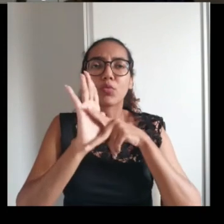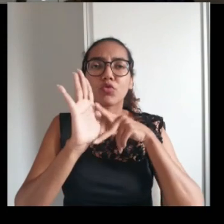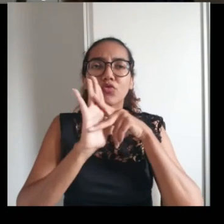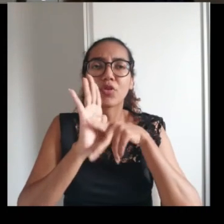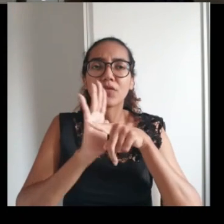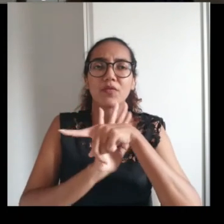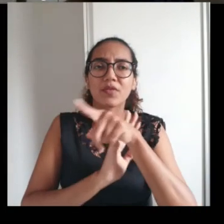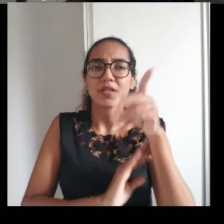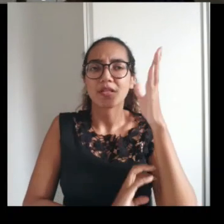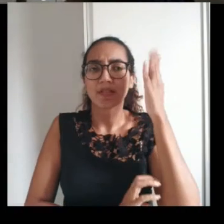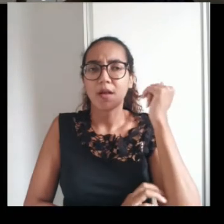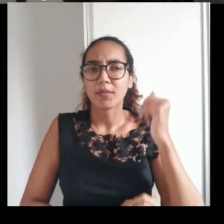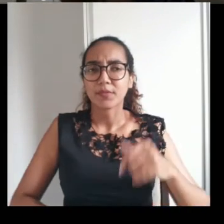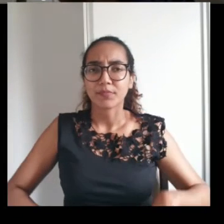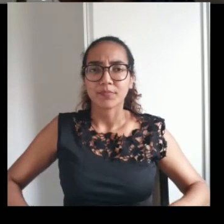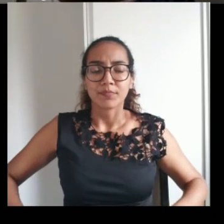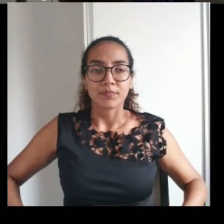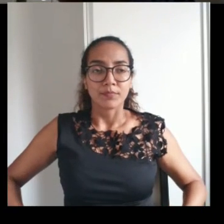Alguém?